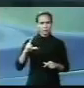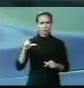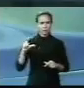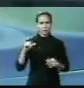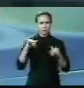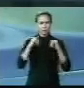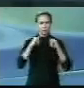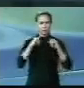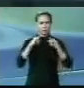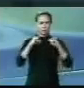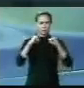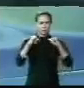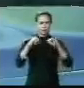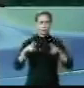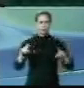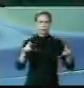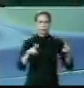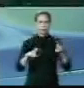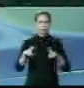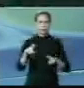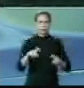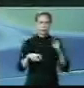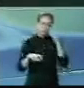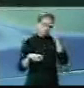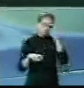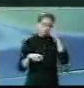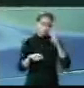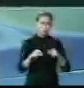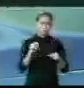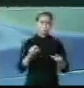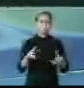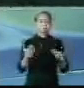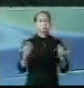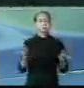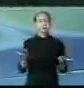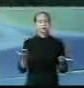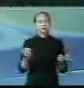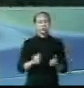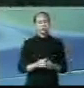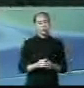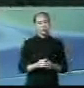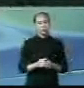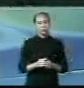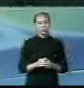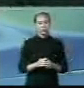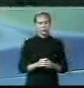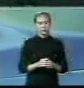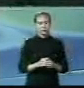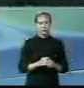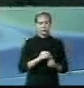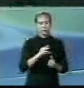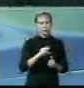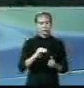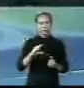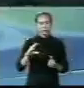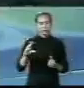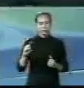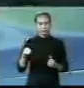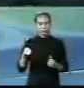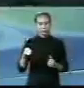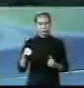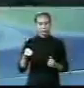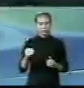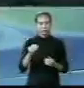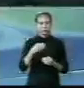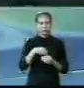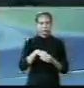o firewall. O que é um firewall? Do inglês, parede de fogo. O firewall é um componente que quando a gente coloca ele na rede de computadores,